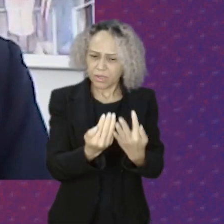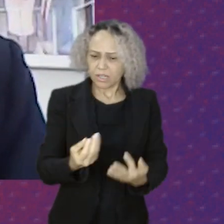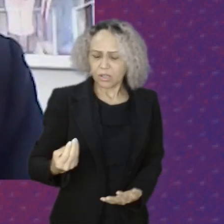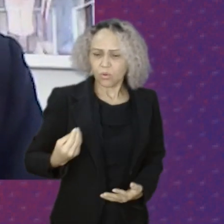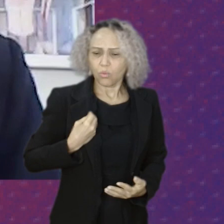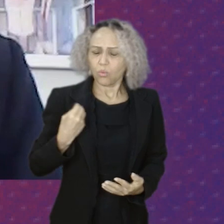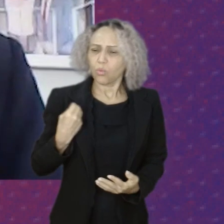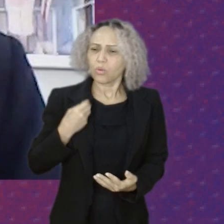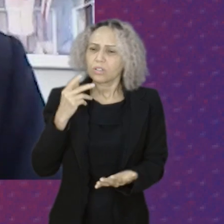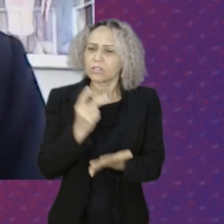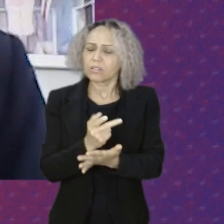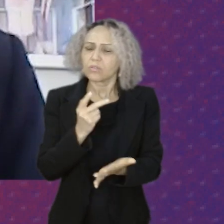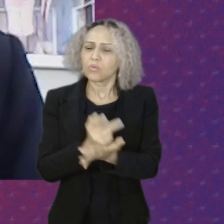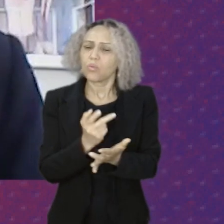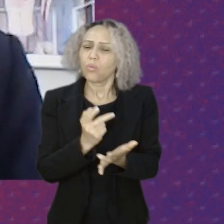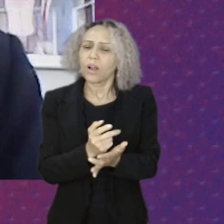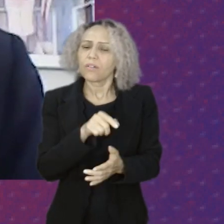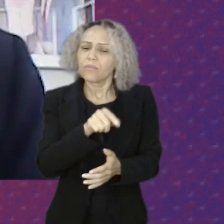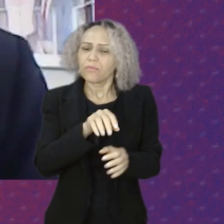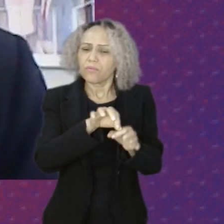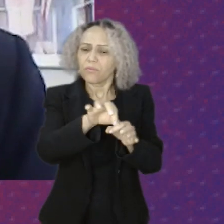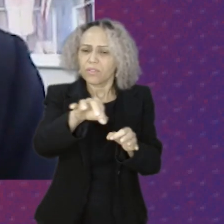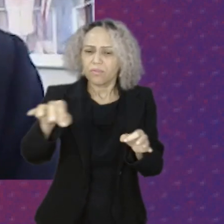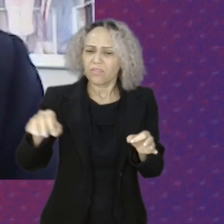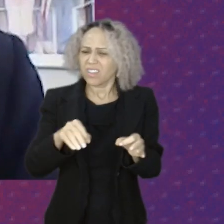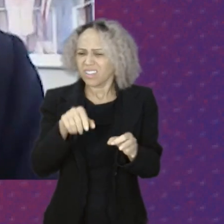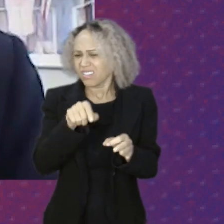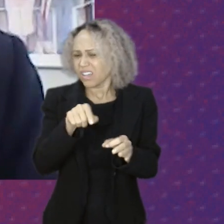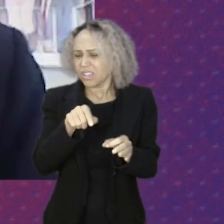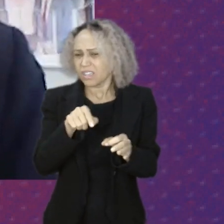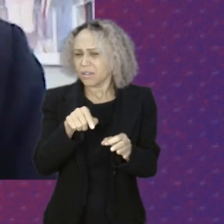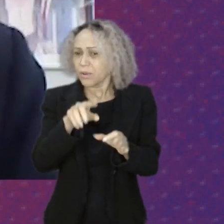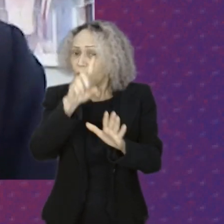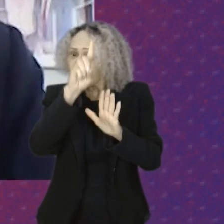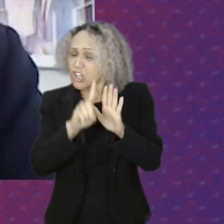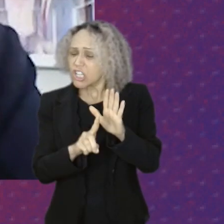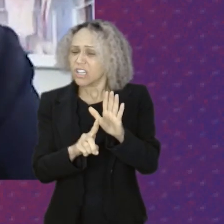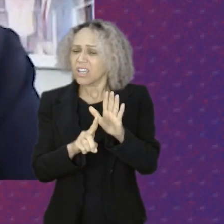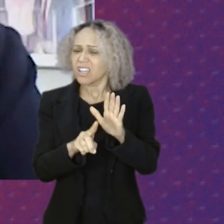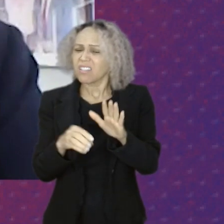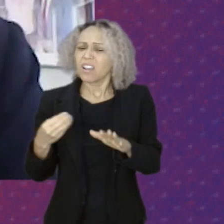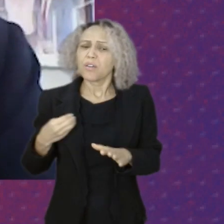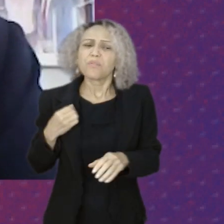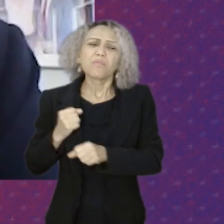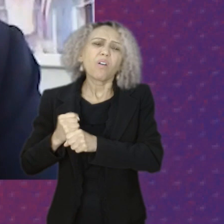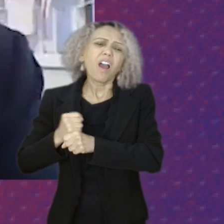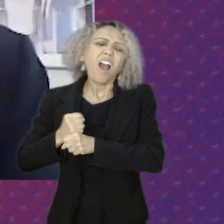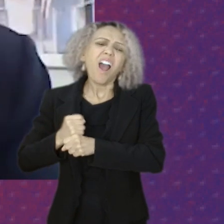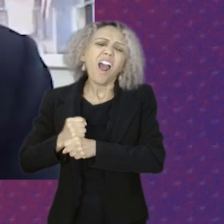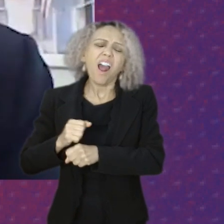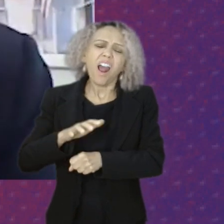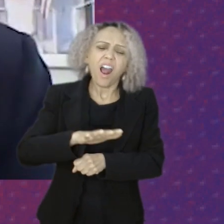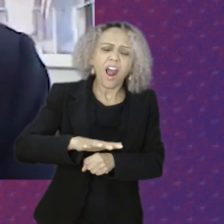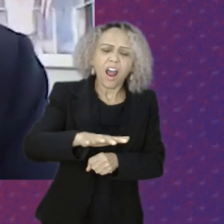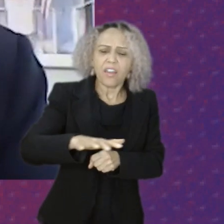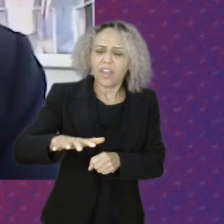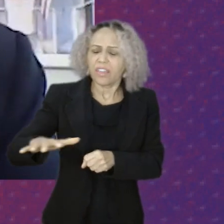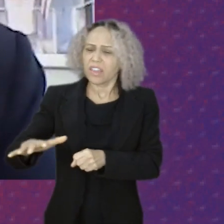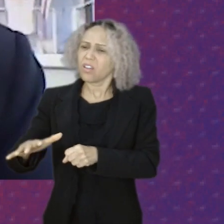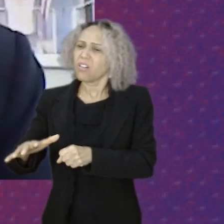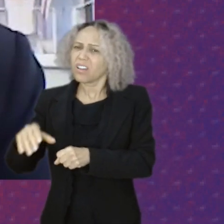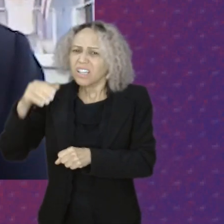que são de direito deles, né? Onde eles moram, eles vivem há anos nessas áreas de